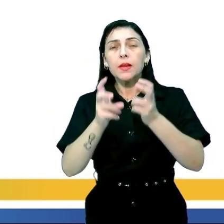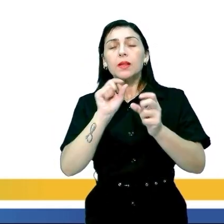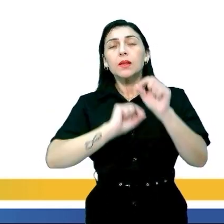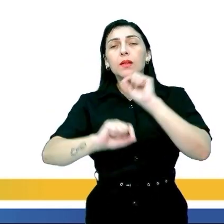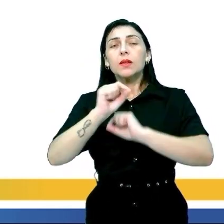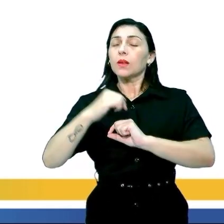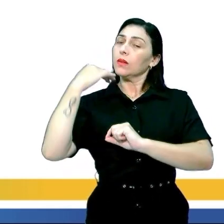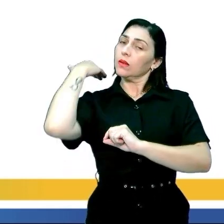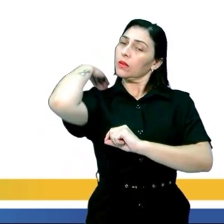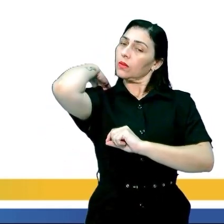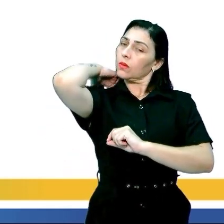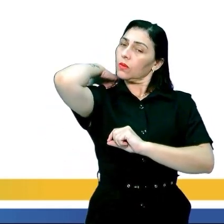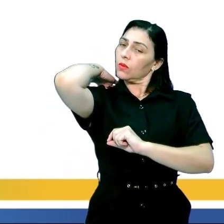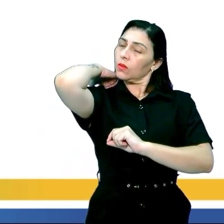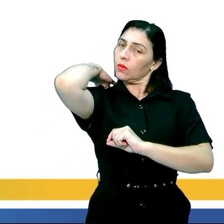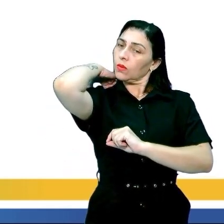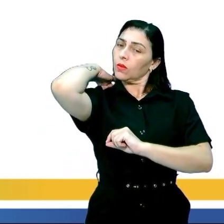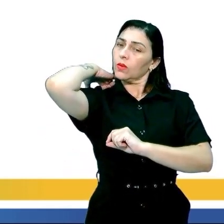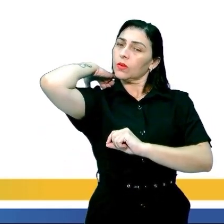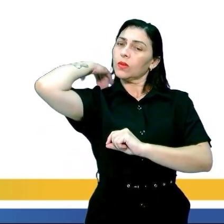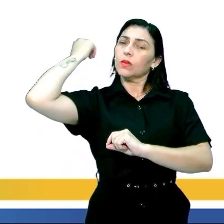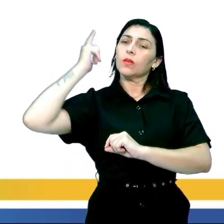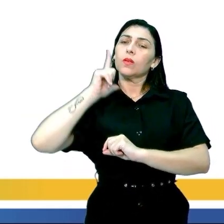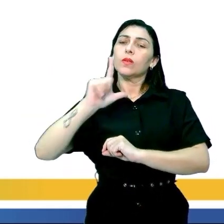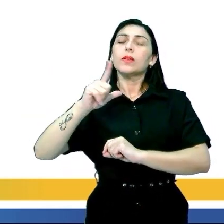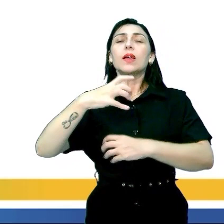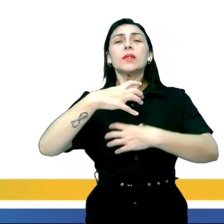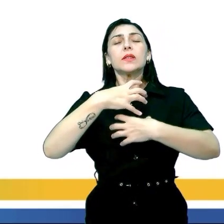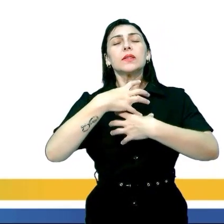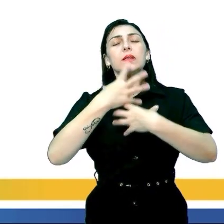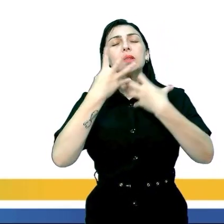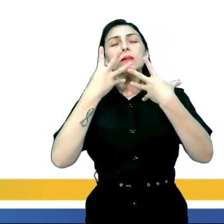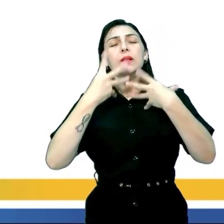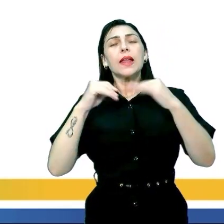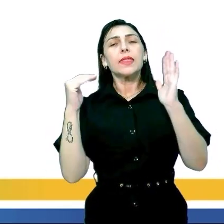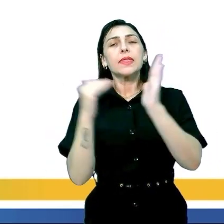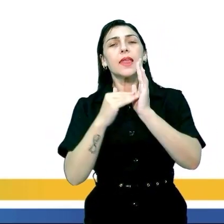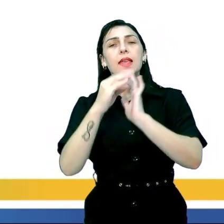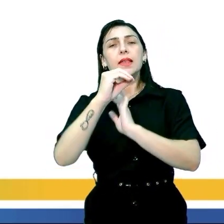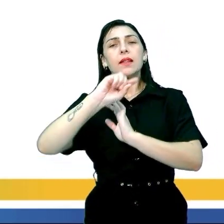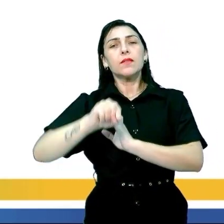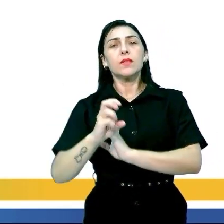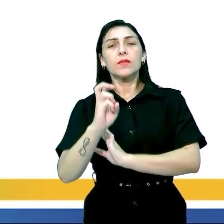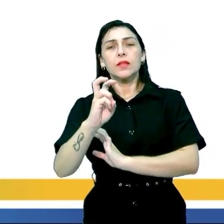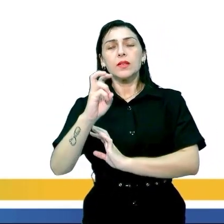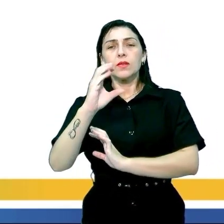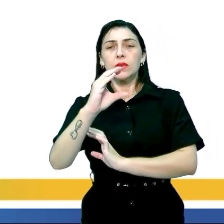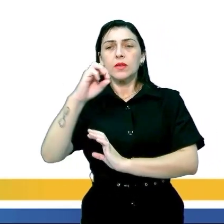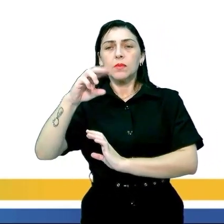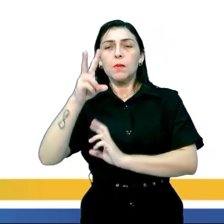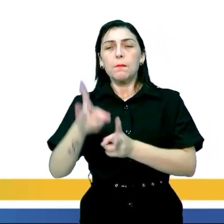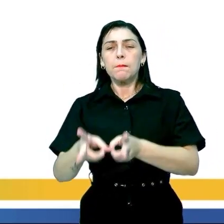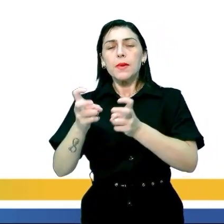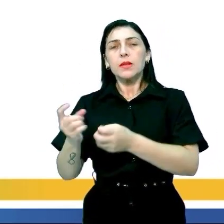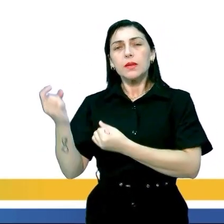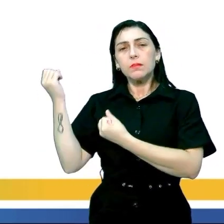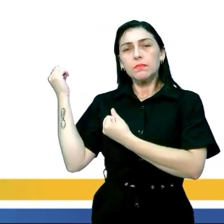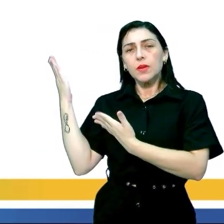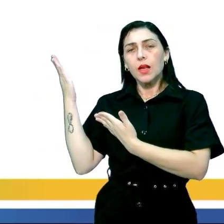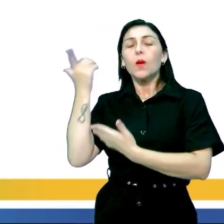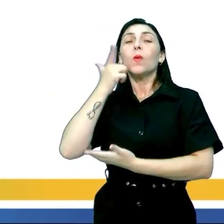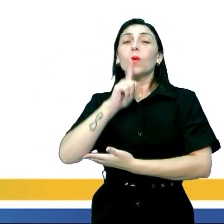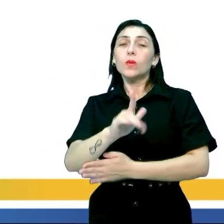as costas, pessoal, ele consegue ter sensibilidade até 5 centímetros, como vocês podem estar vendo aí. Ele